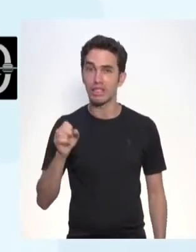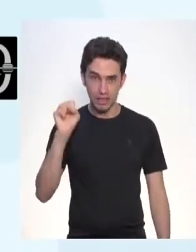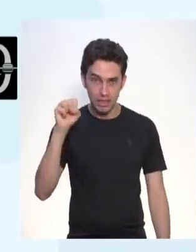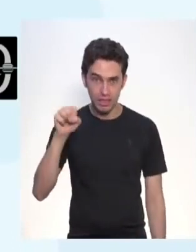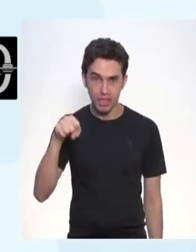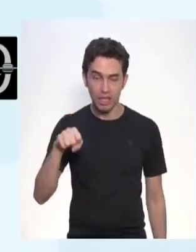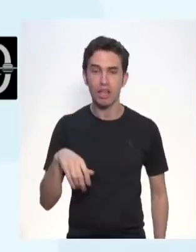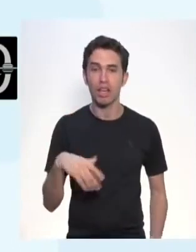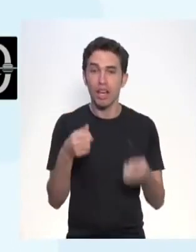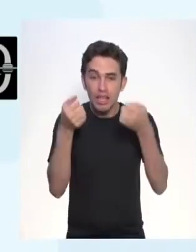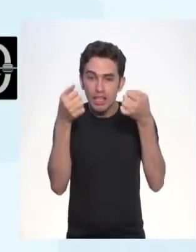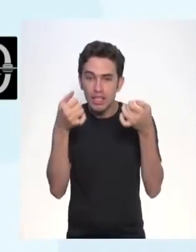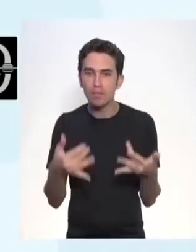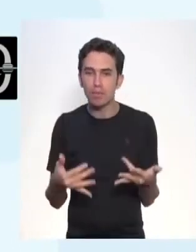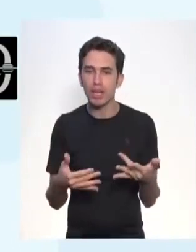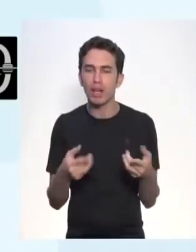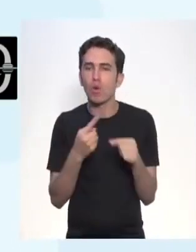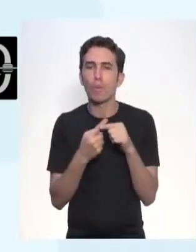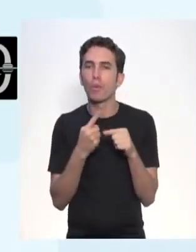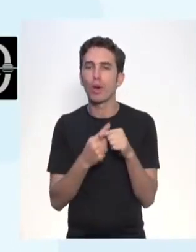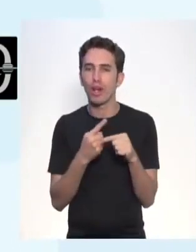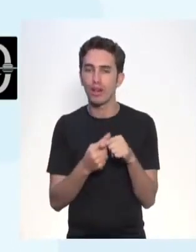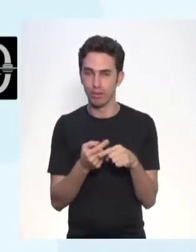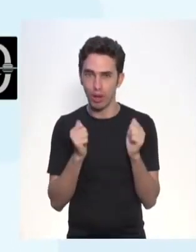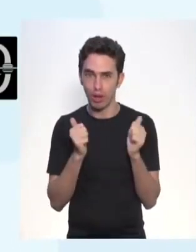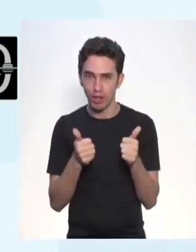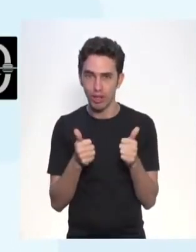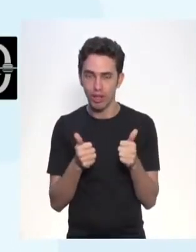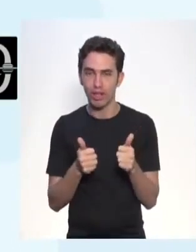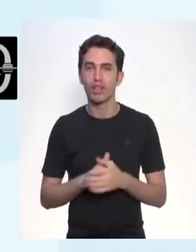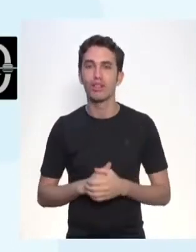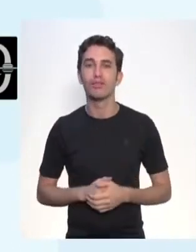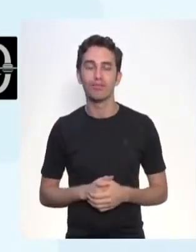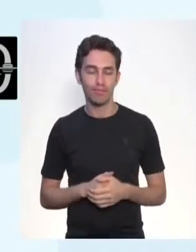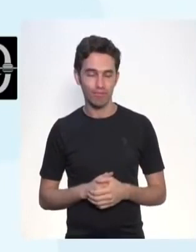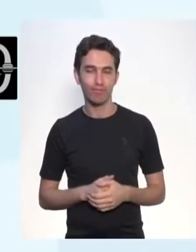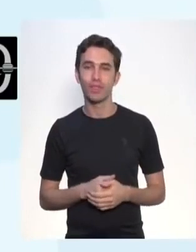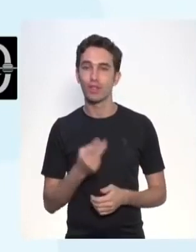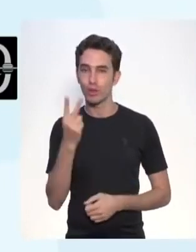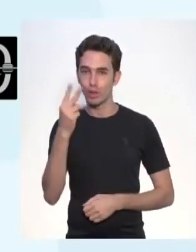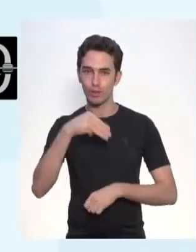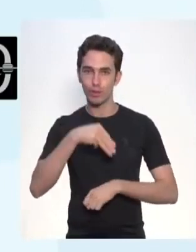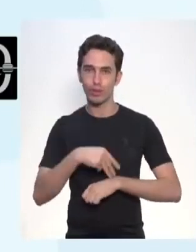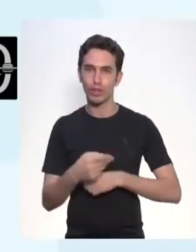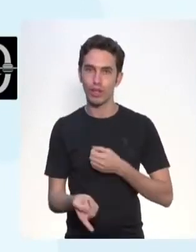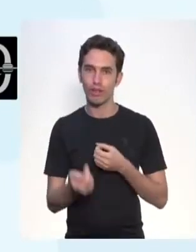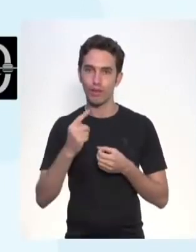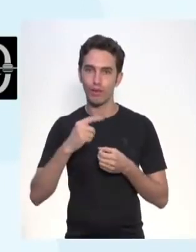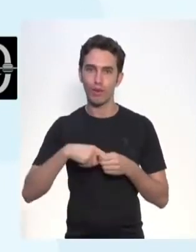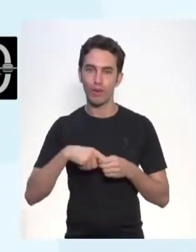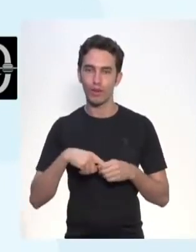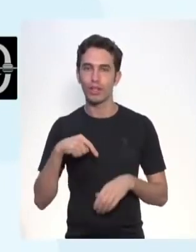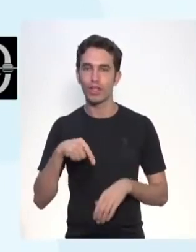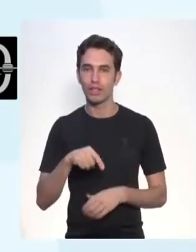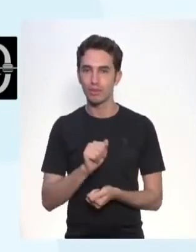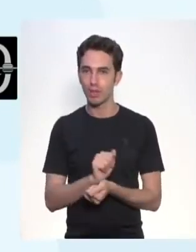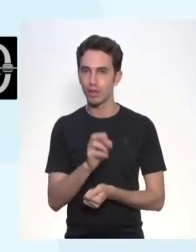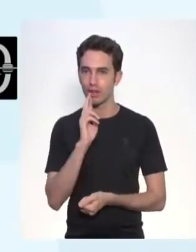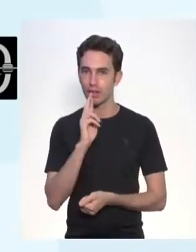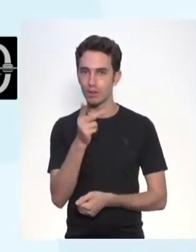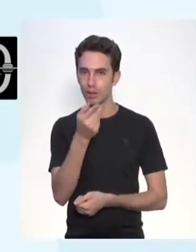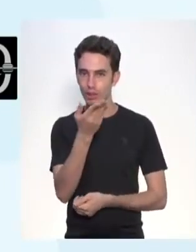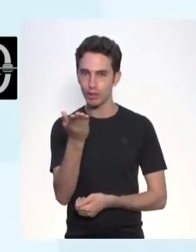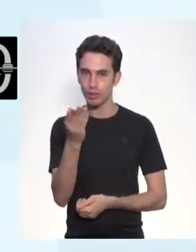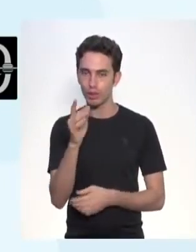ó, resumida do porquê. Pode ser? Pode ser. Beleza, então. 2 minutinhos, Bora. a gente já retorna, aguarda a resposta de